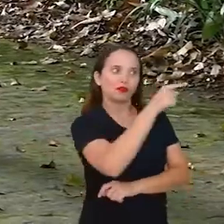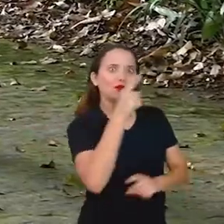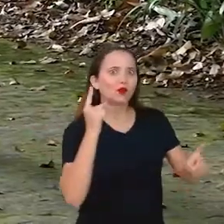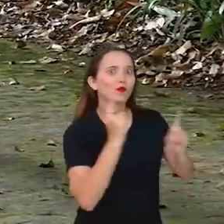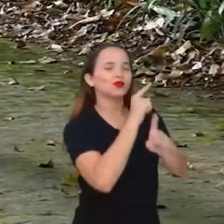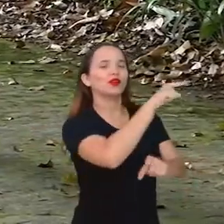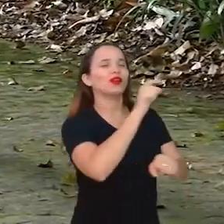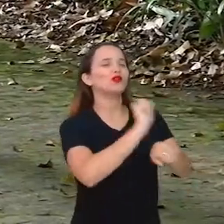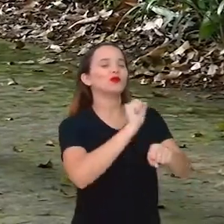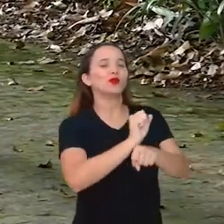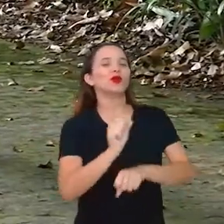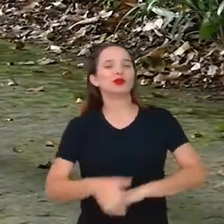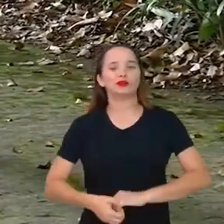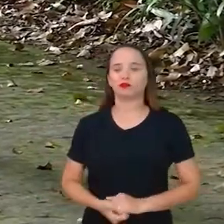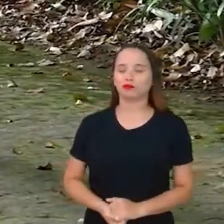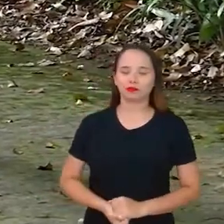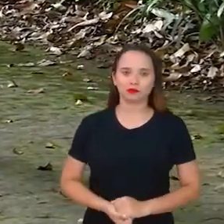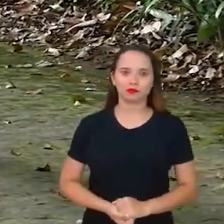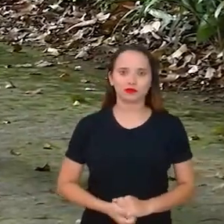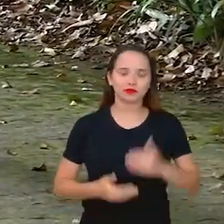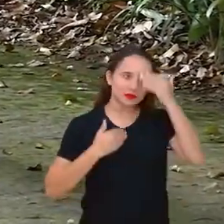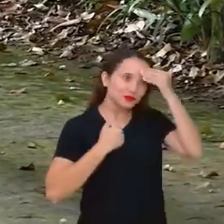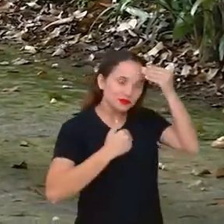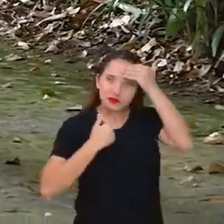lá esperando por vocês